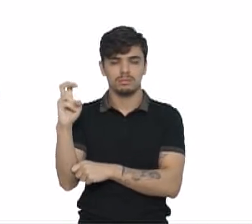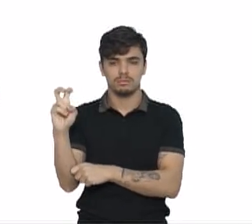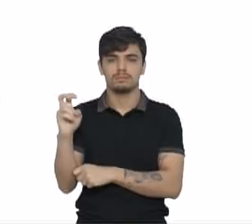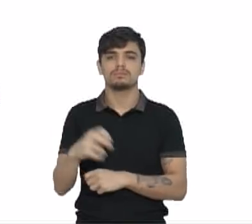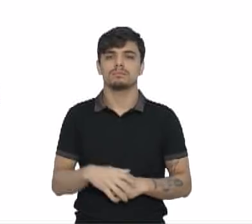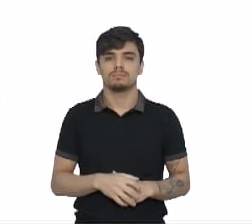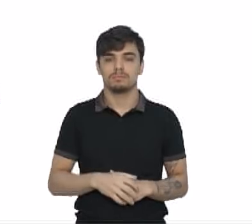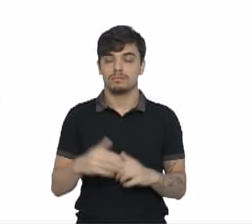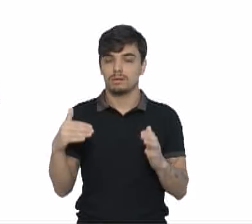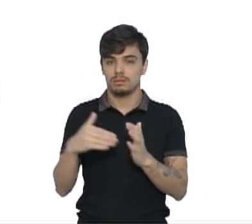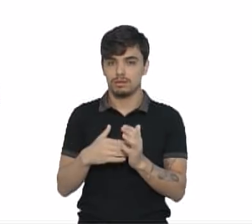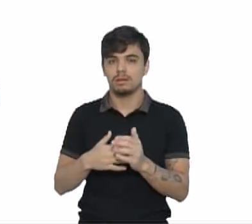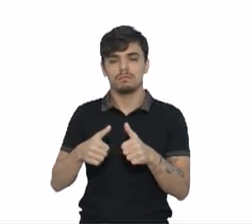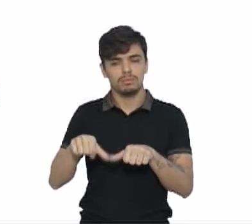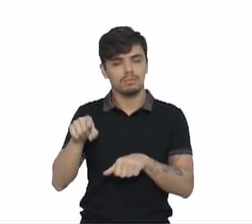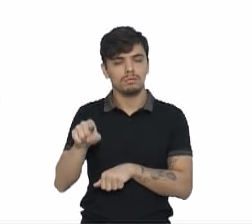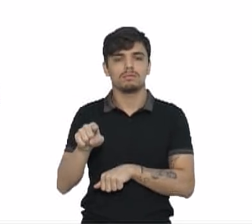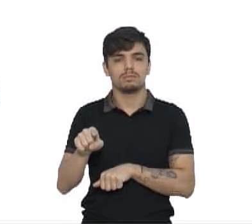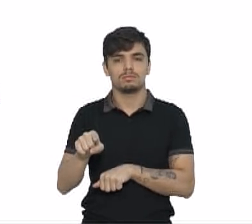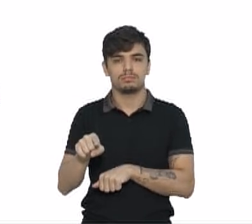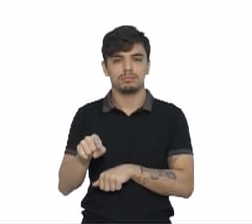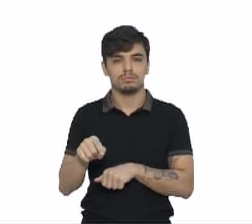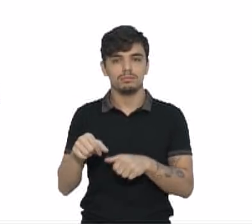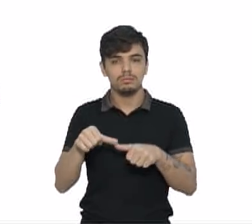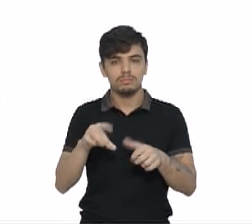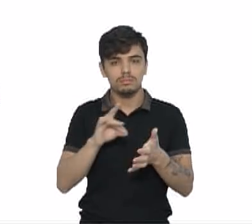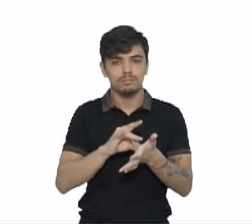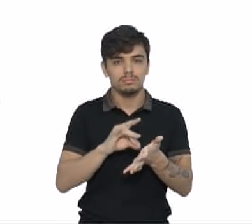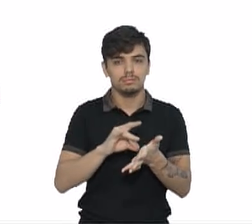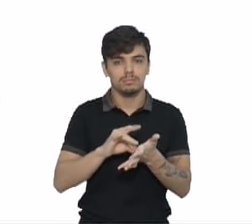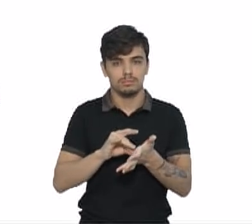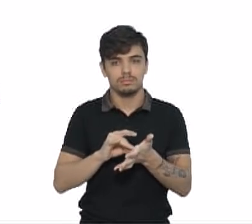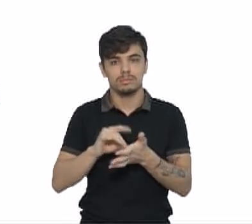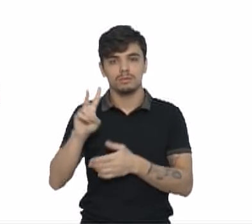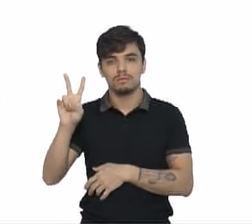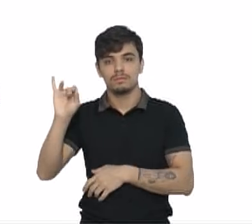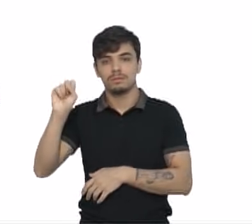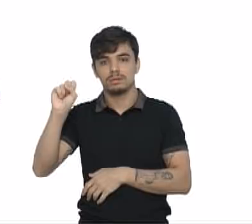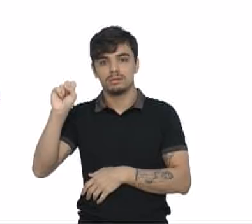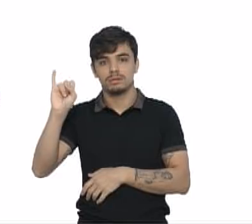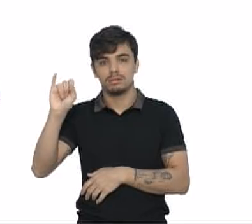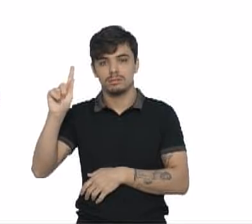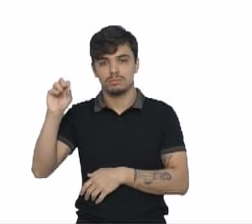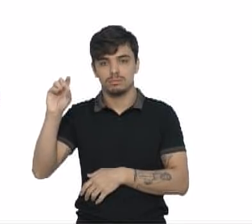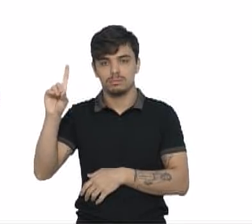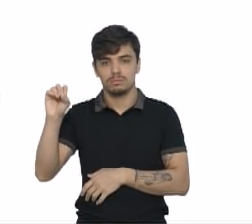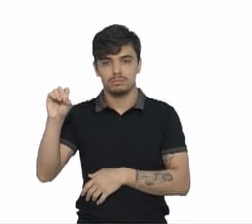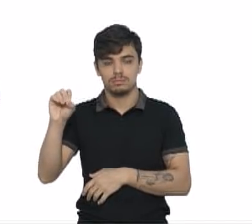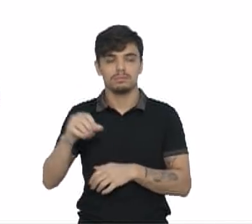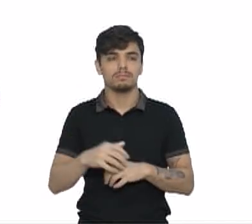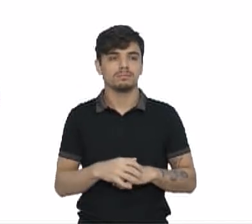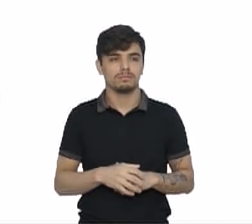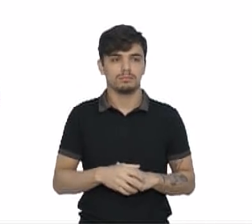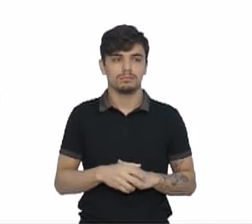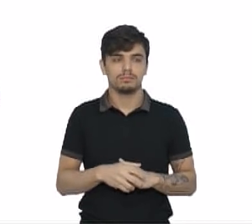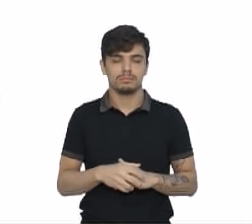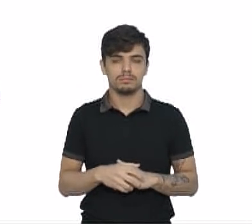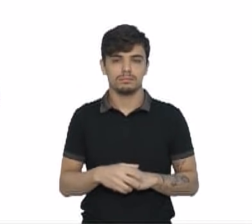até 585, quando foi anexado pelos visigodos e convertido à sexta província do